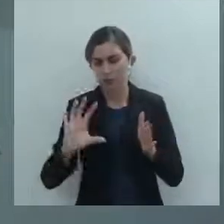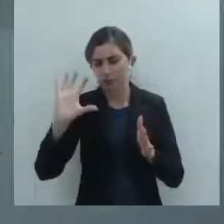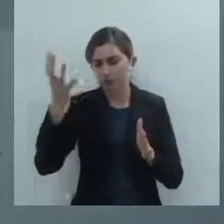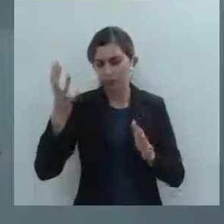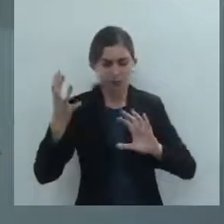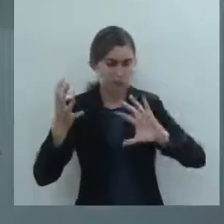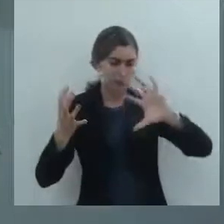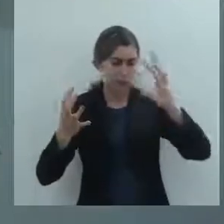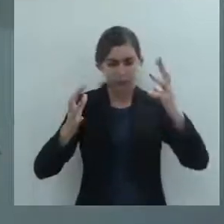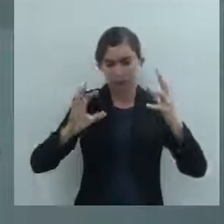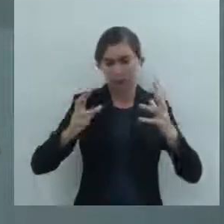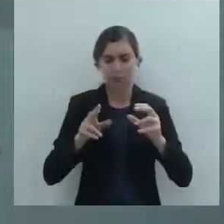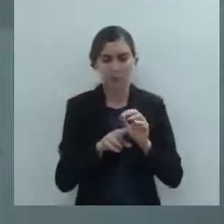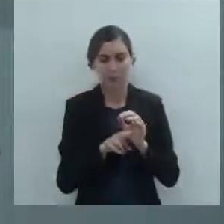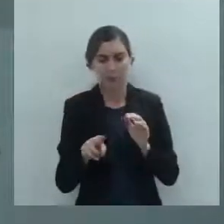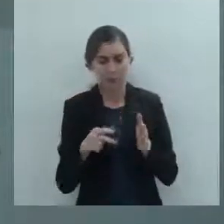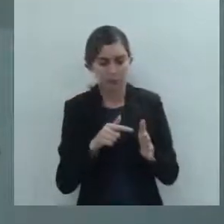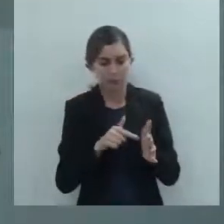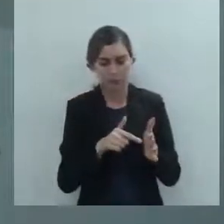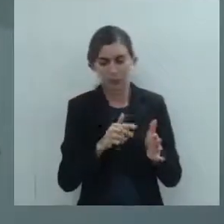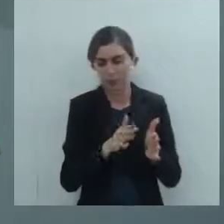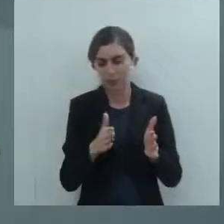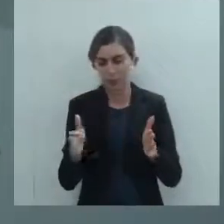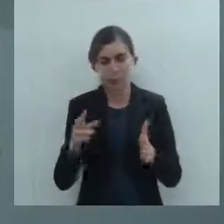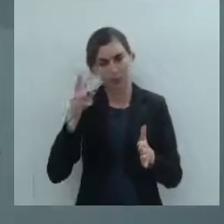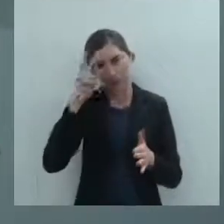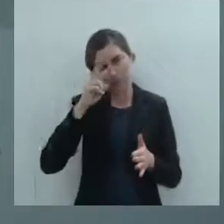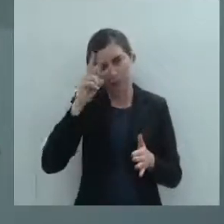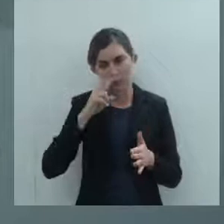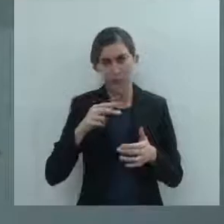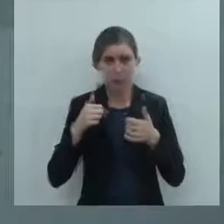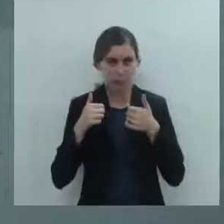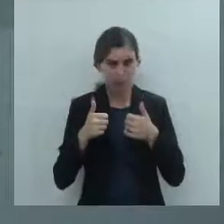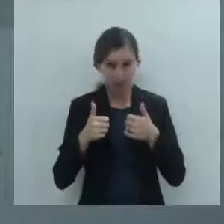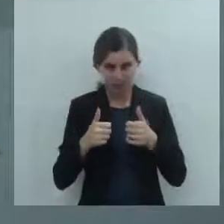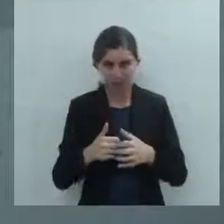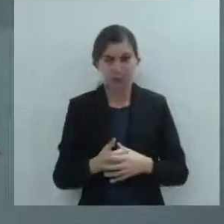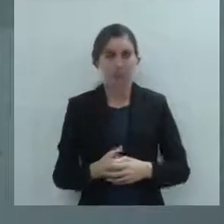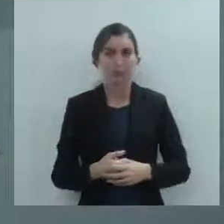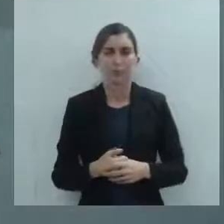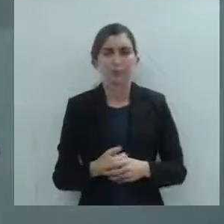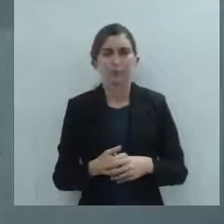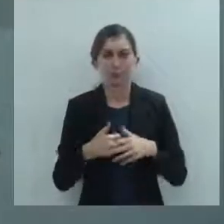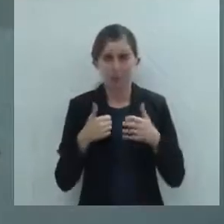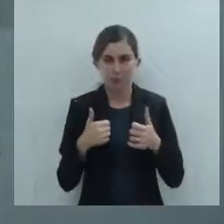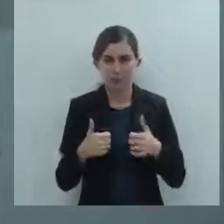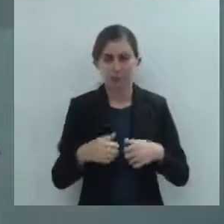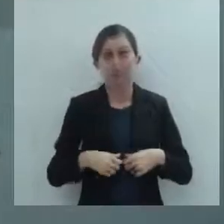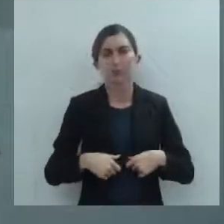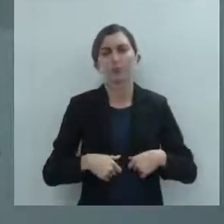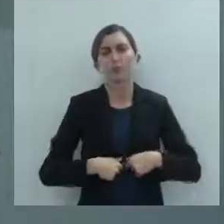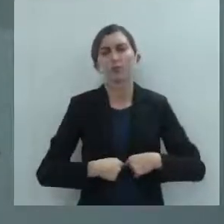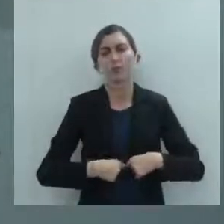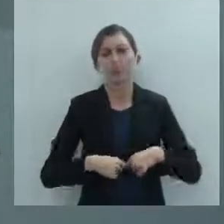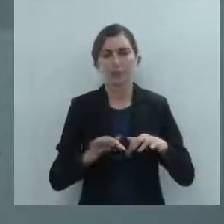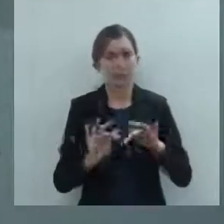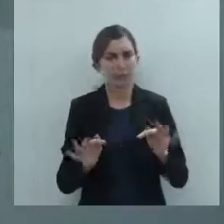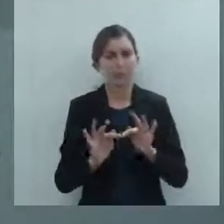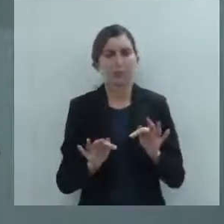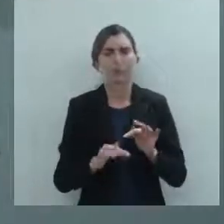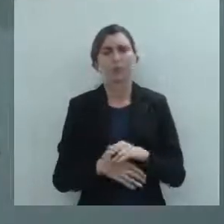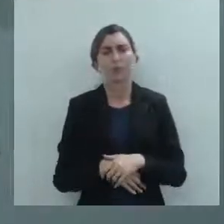acontecimento nós chamamos de tempo histórico show bacana ficou mais